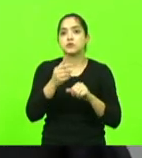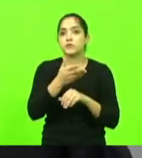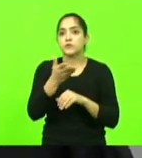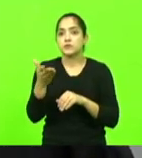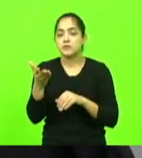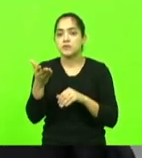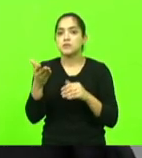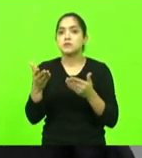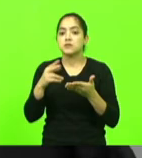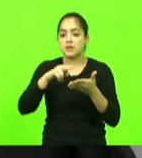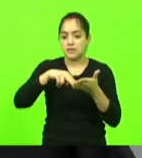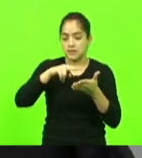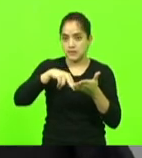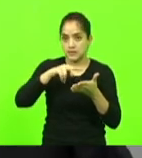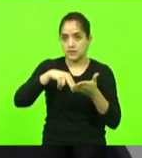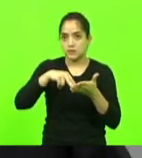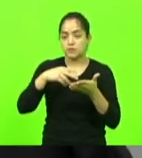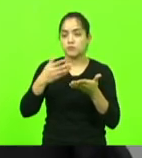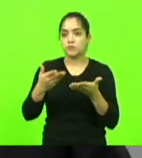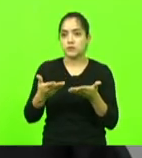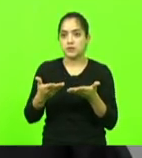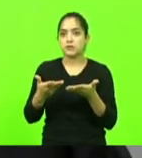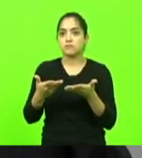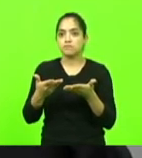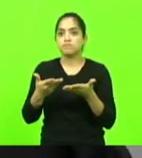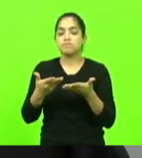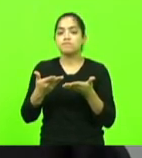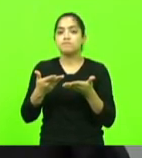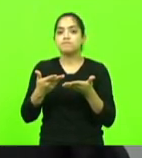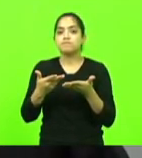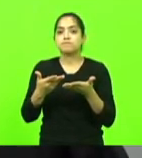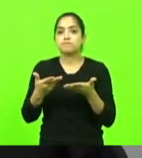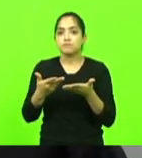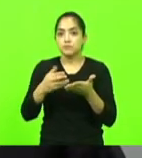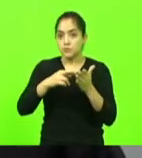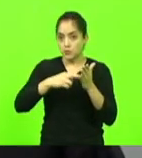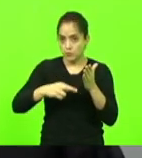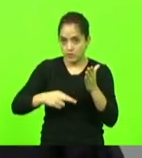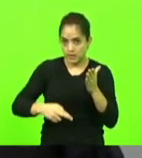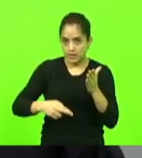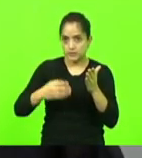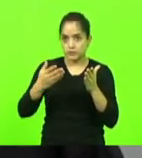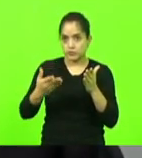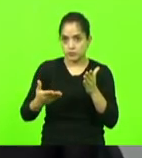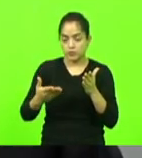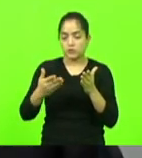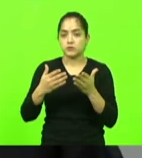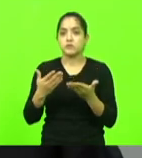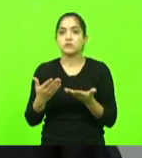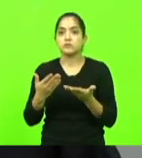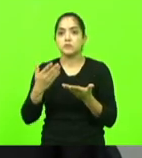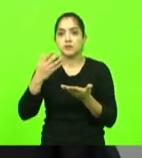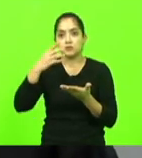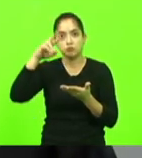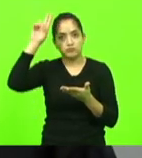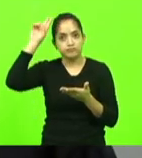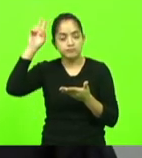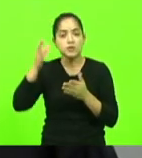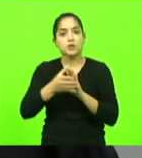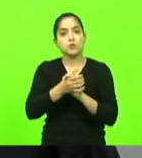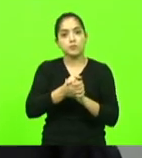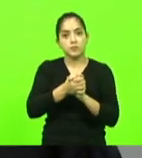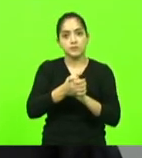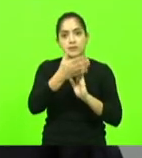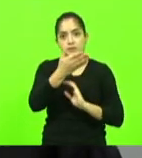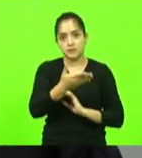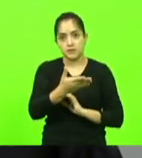leu com um carinho o relatório do deputado Vicente Caro Preso e aqui pediu para que cumprimentasse a Vossa Excelência,